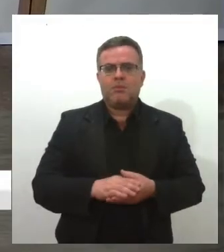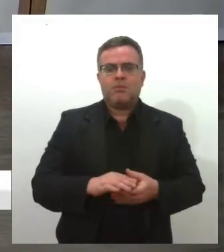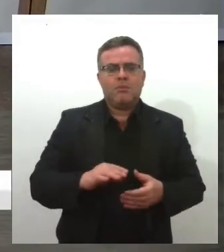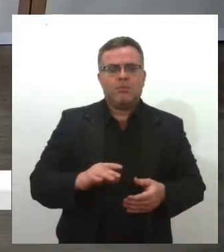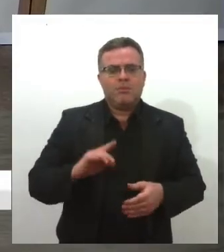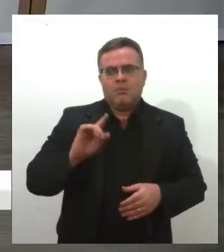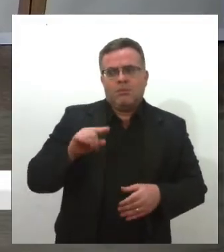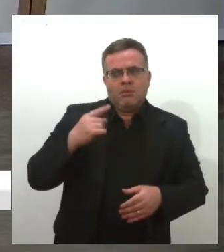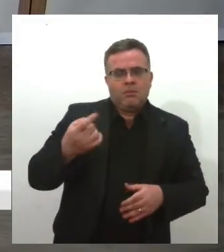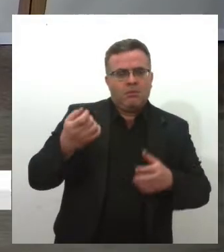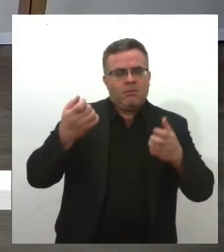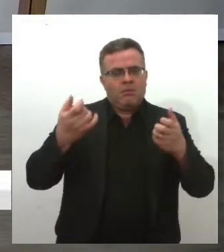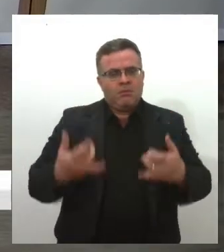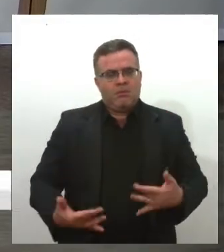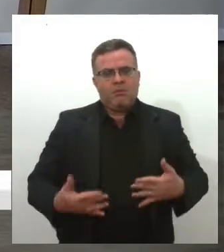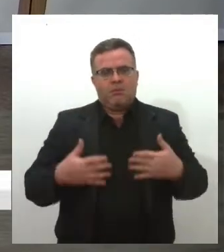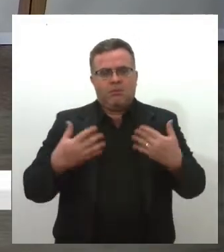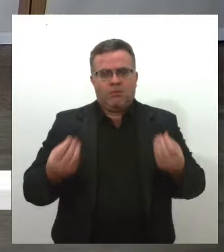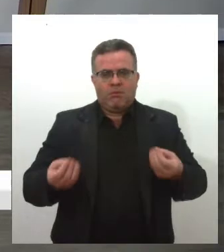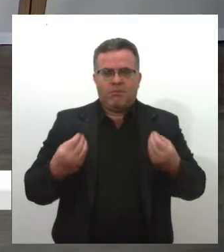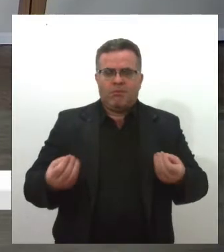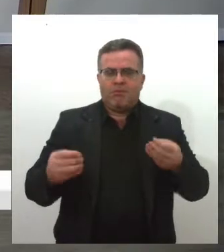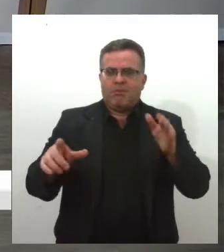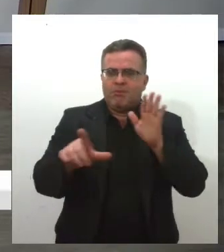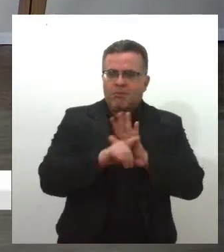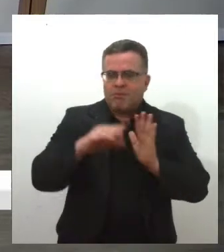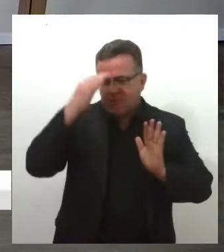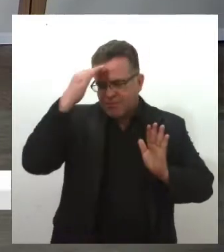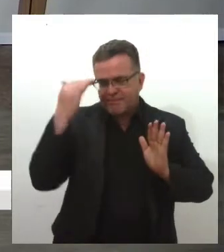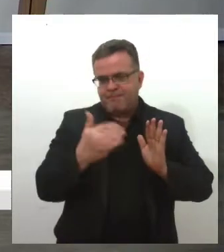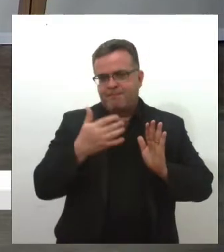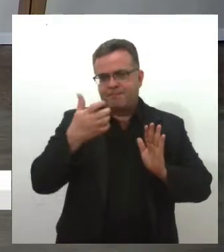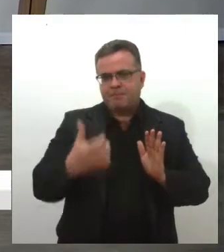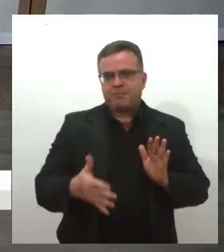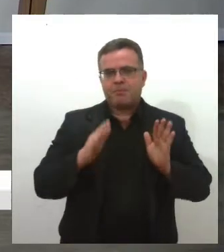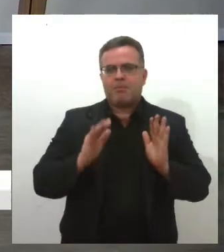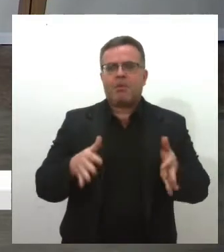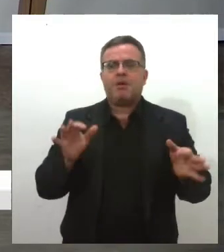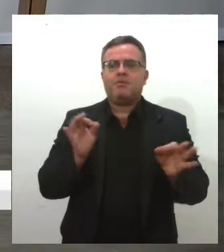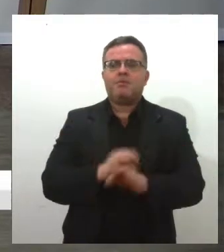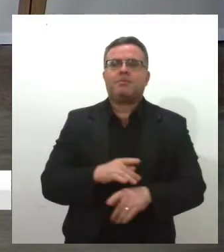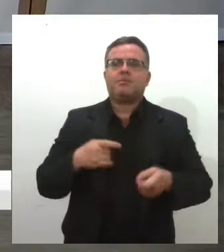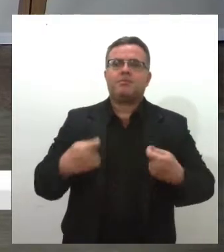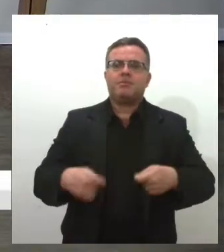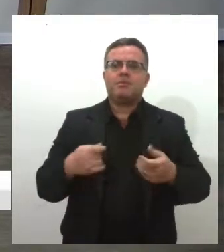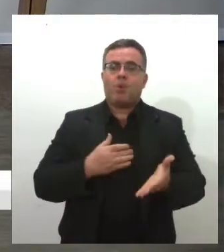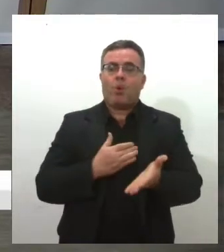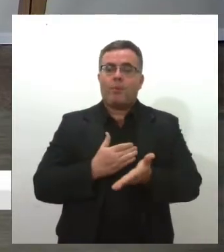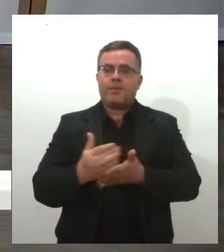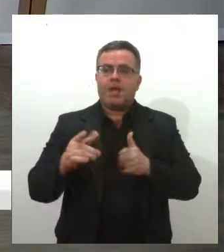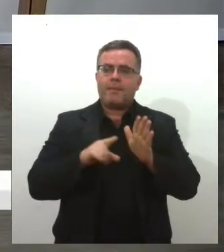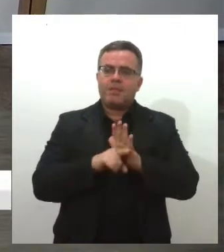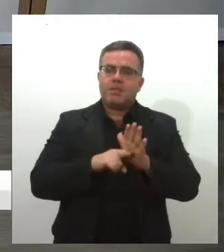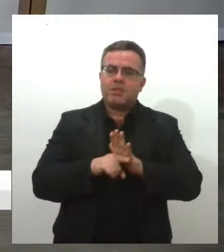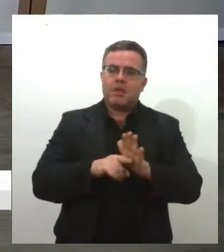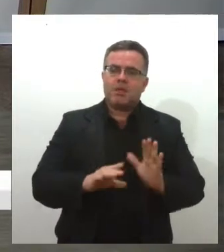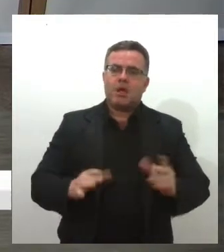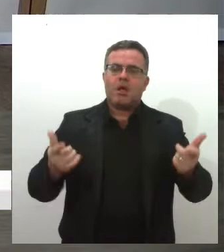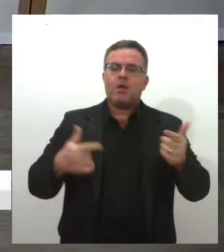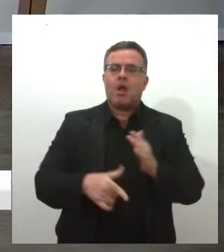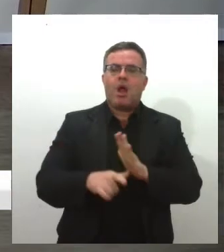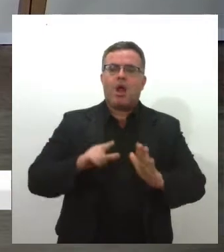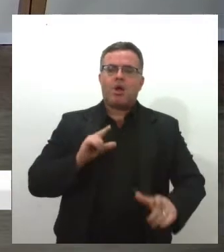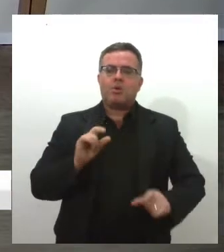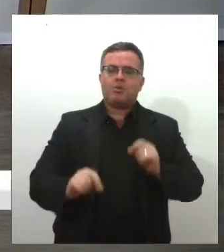aí sobre essas questões legais que você provavelmente teve que começar a pesquisar, né? Mas antes, vamos passar